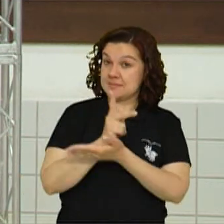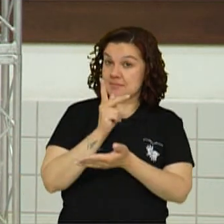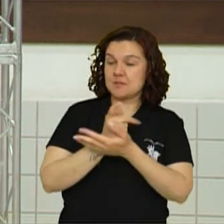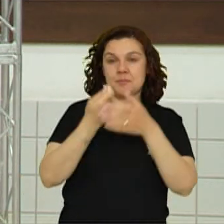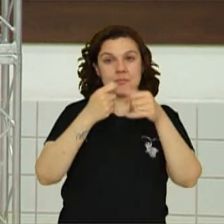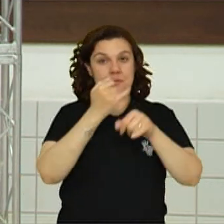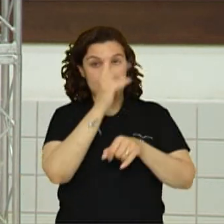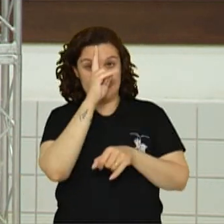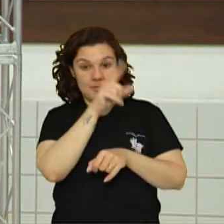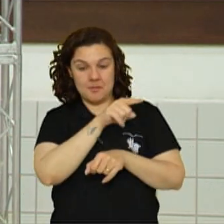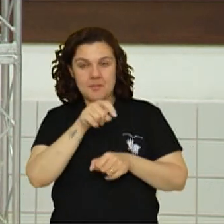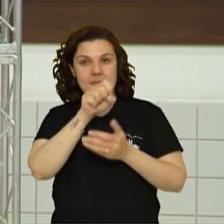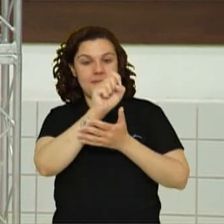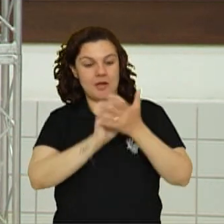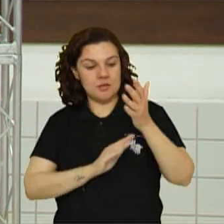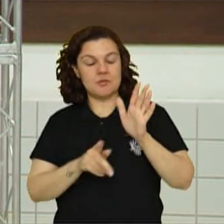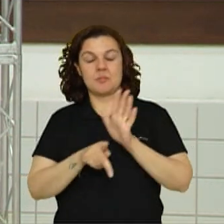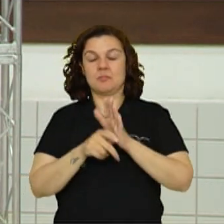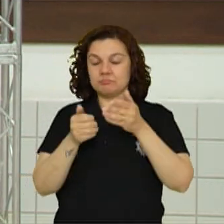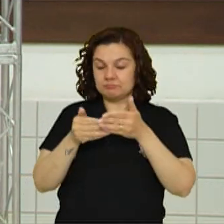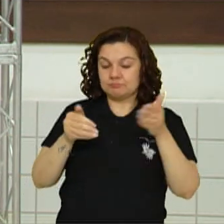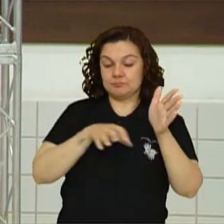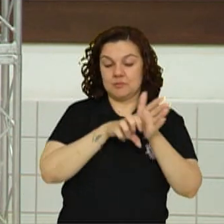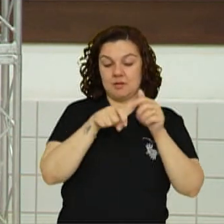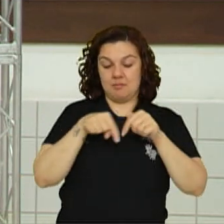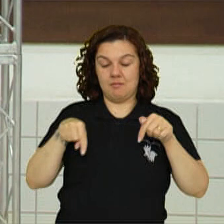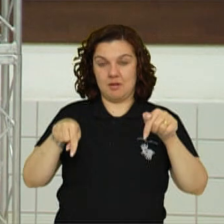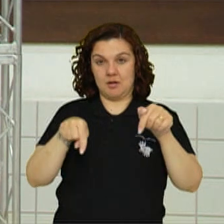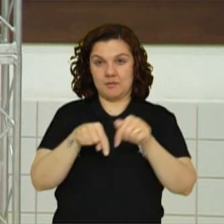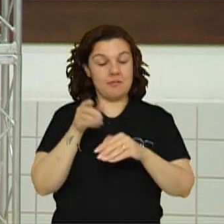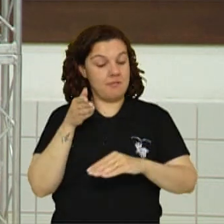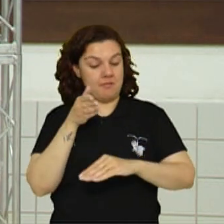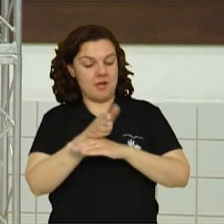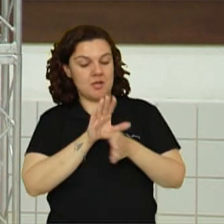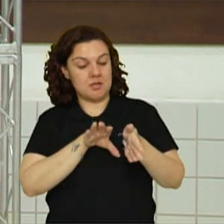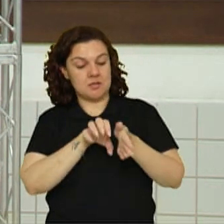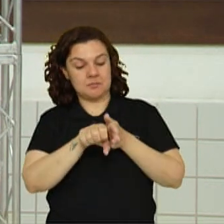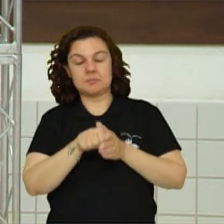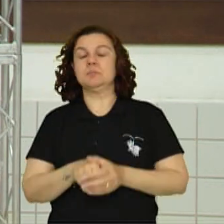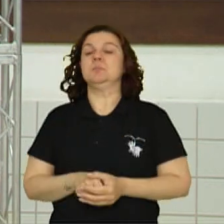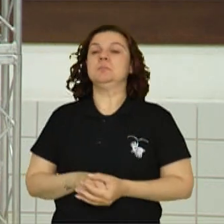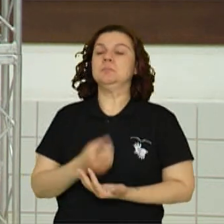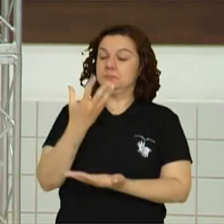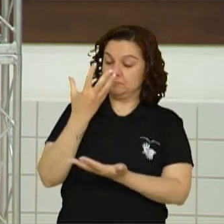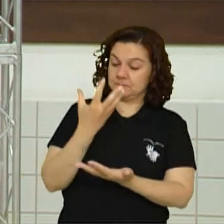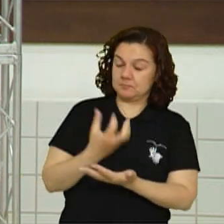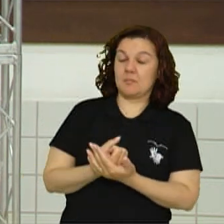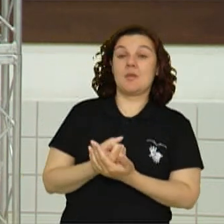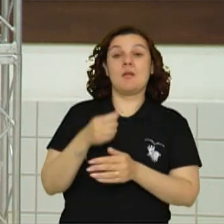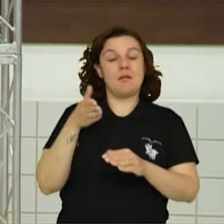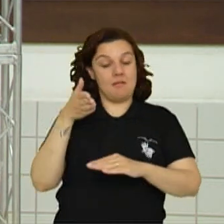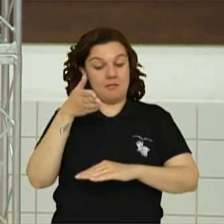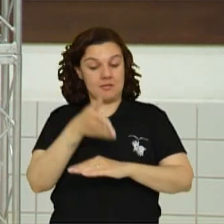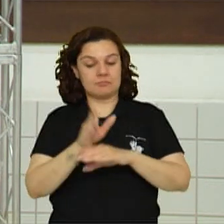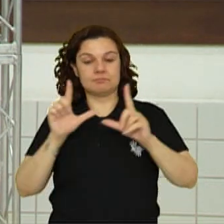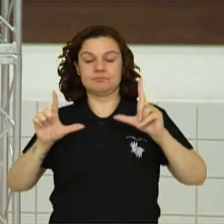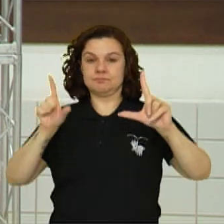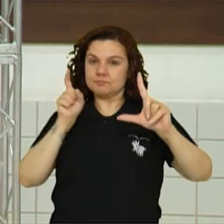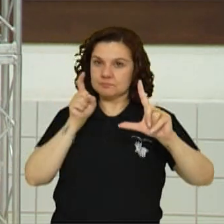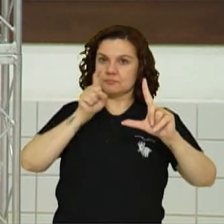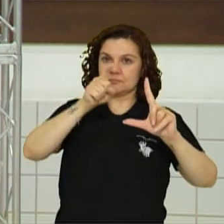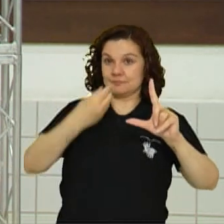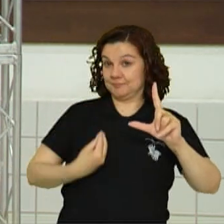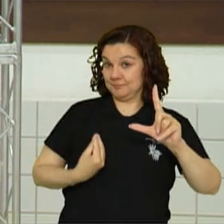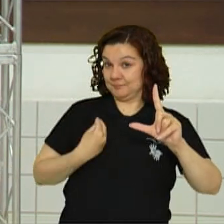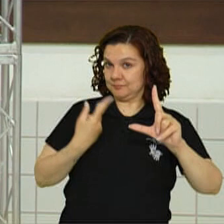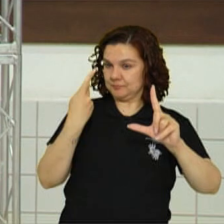lembrar, das atividades disponíveis no Classroom, entre no aplicativo, na plataforma, acesse o link da